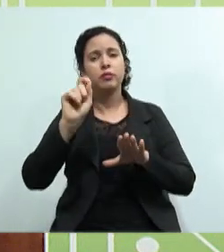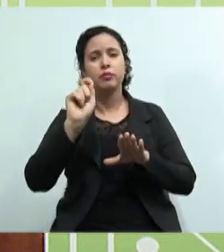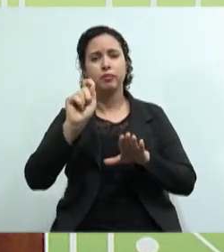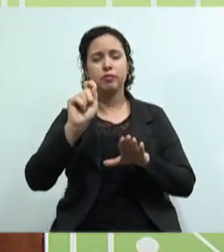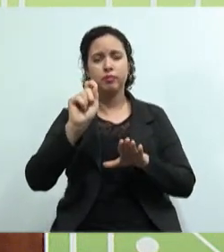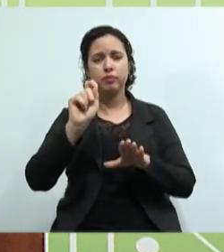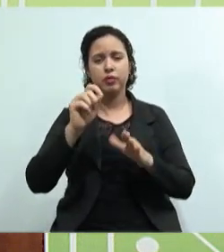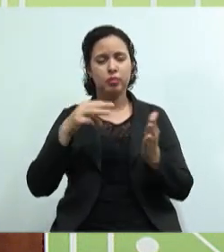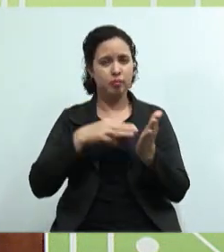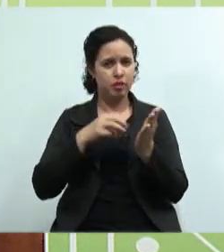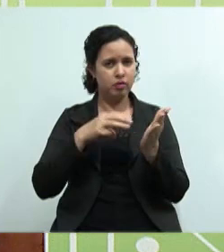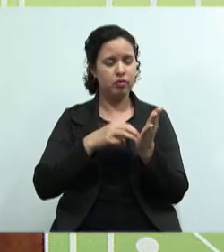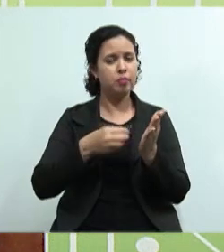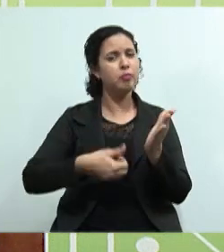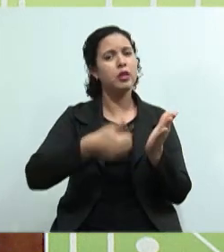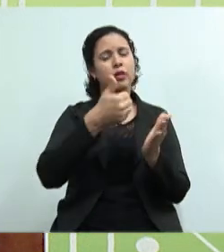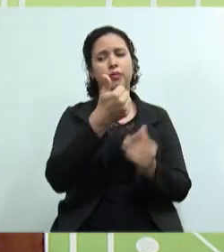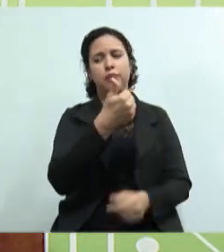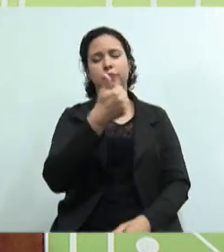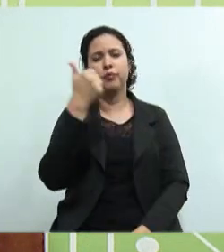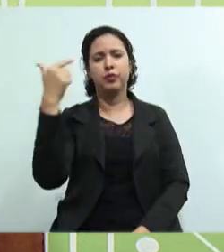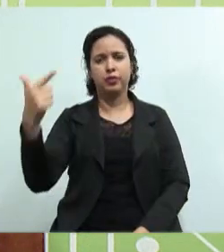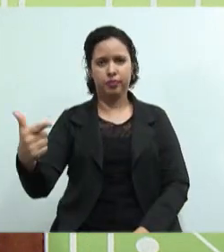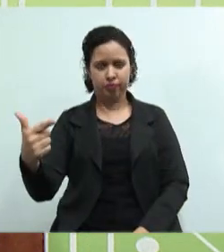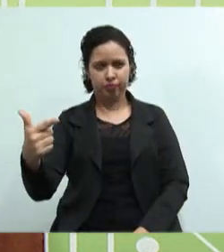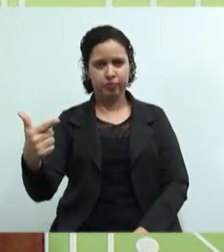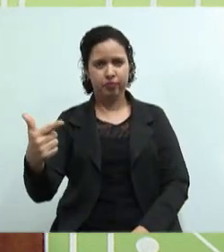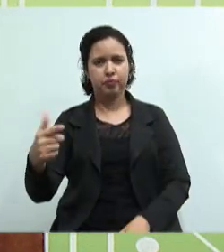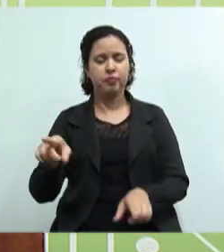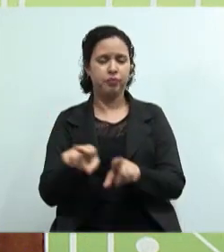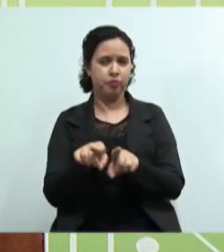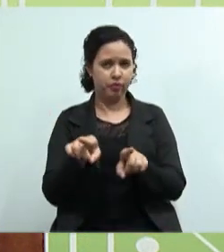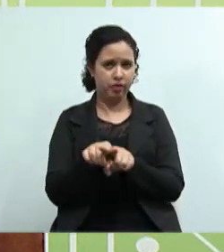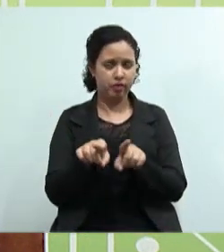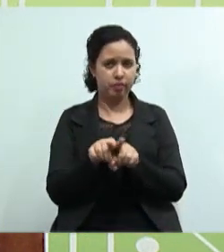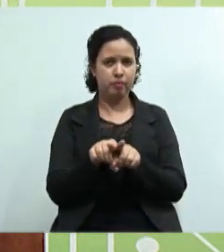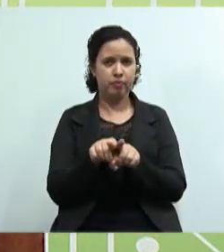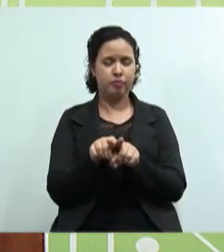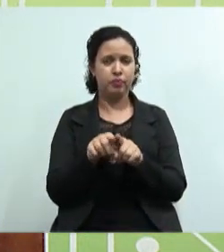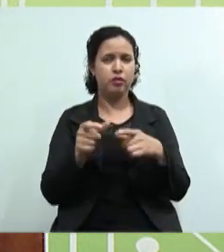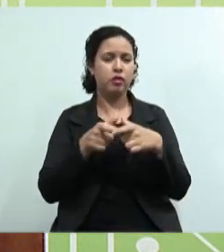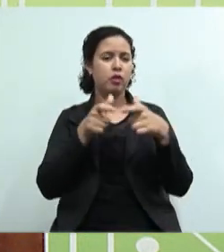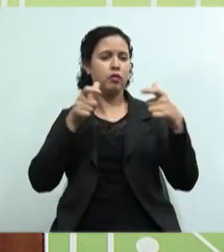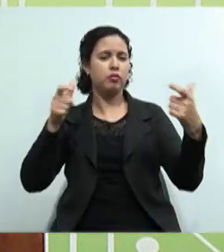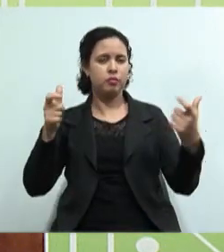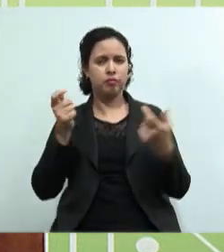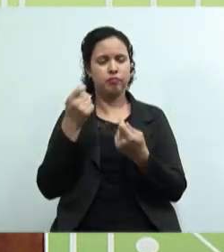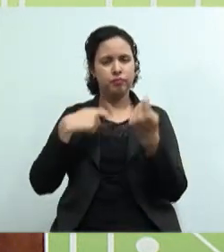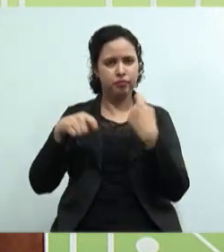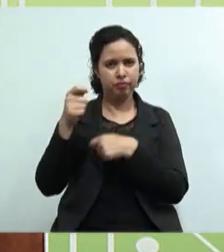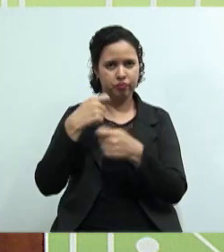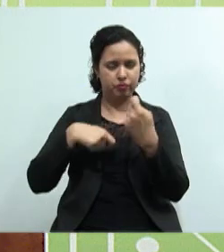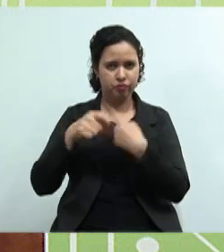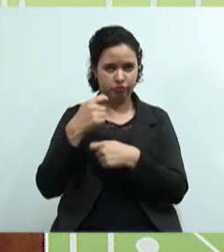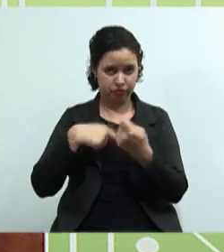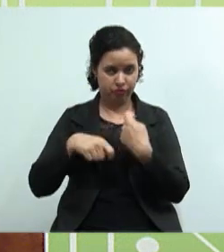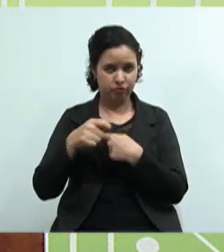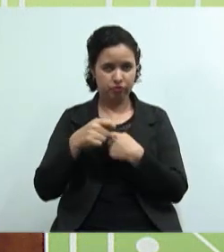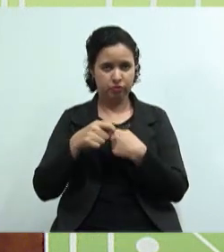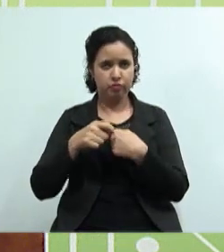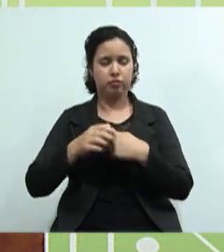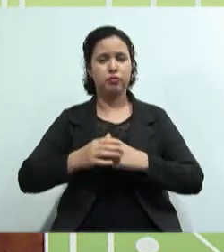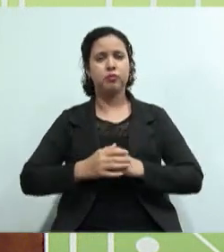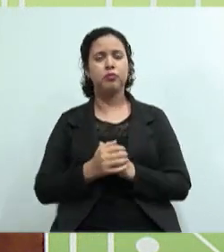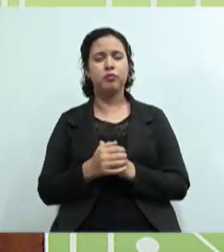mais adequado que outro. O porte da cooperativa, o volume das negociações. Então, nós vamos tratar mais